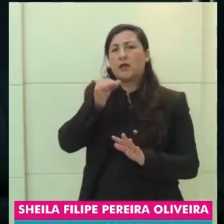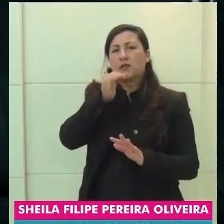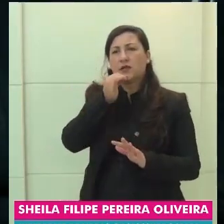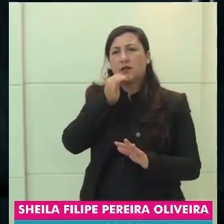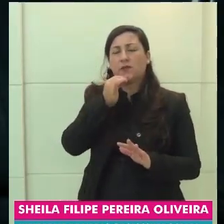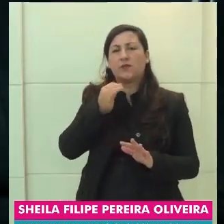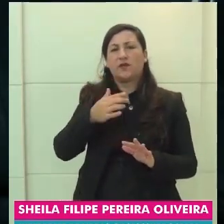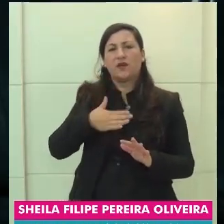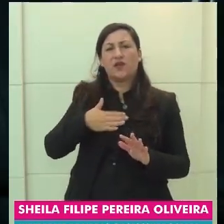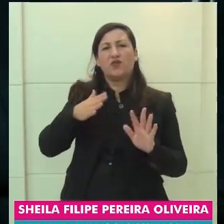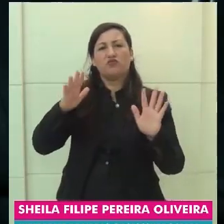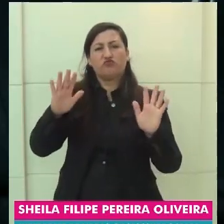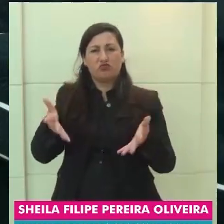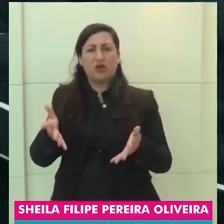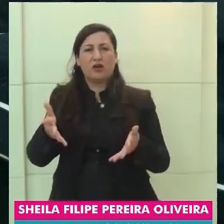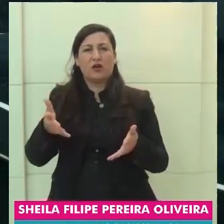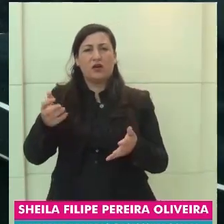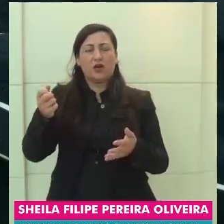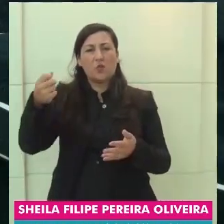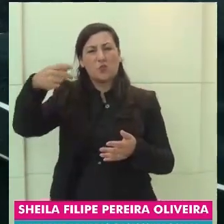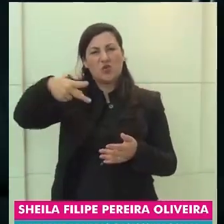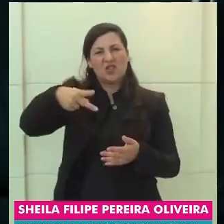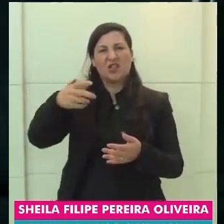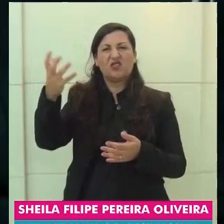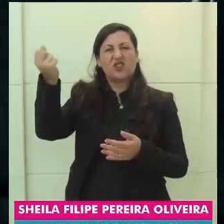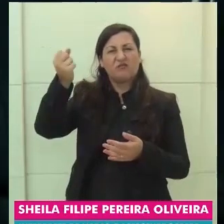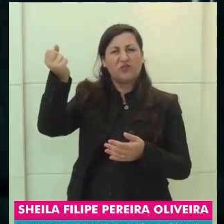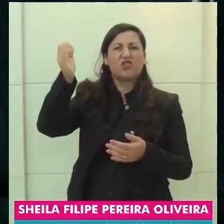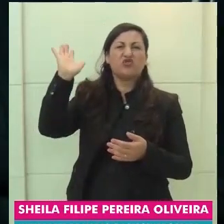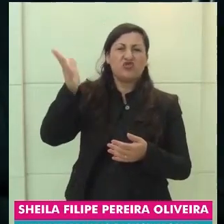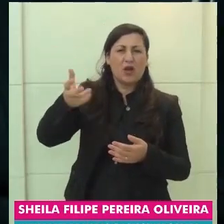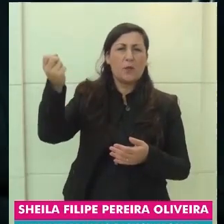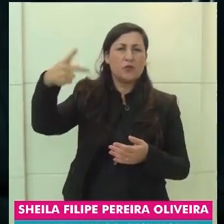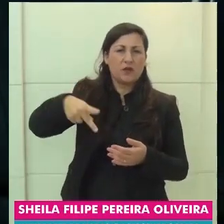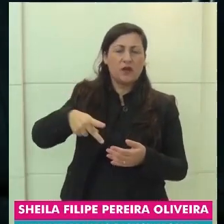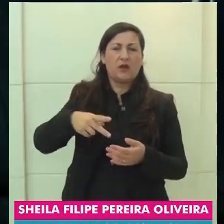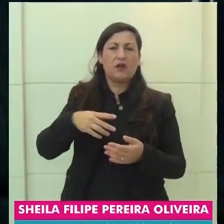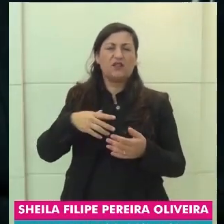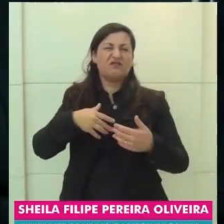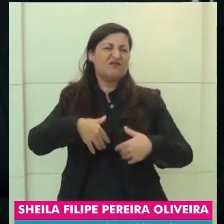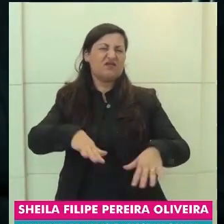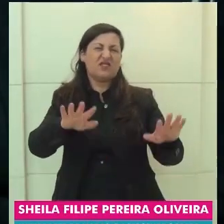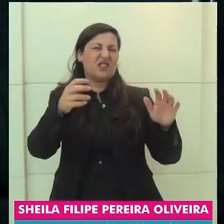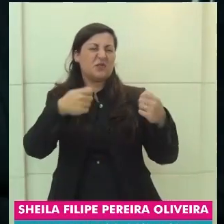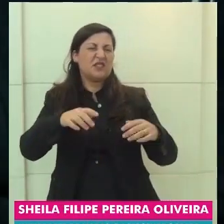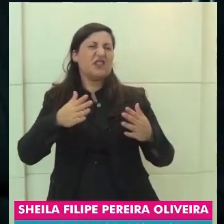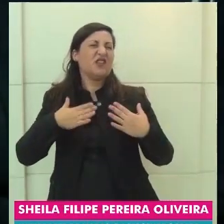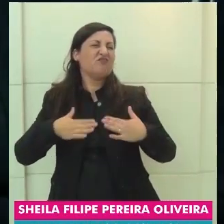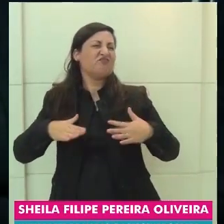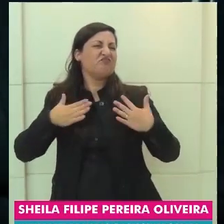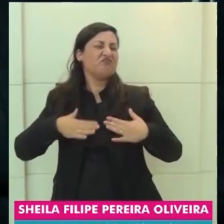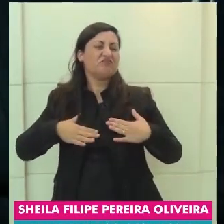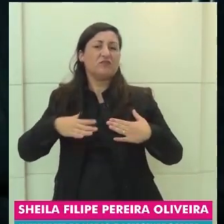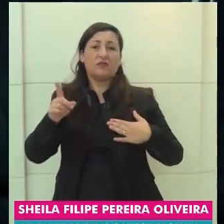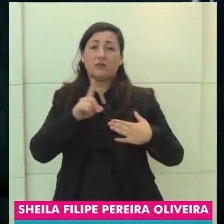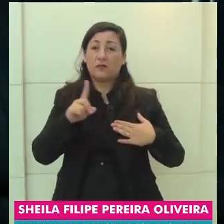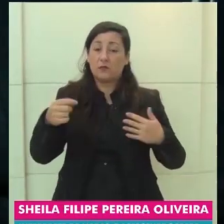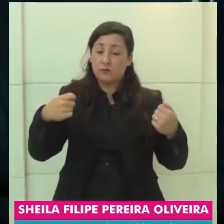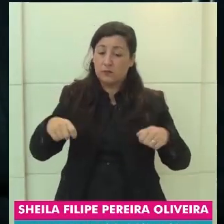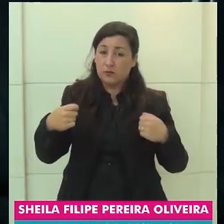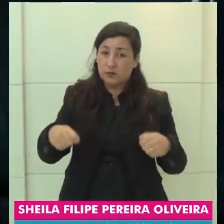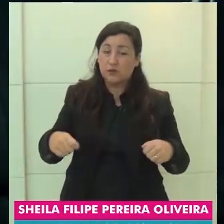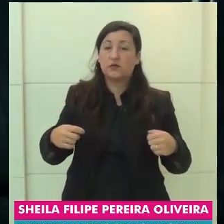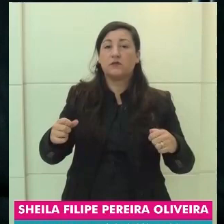curti a minha vida, deu. Não, a gente precisa abraçar a causa, a gente precisa procurar,